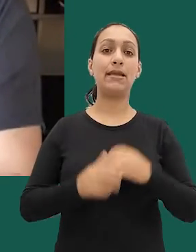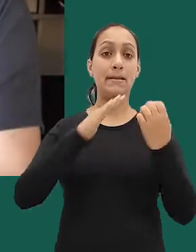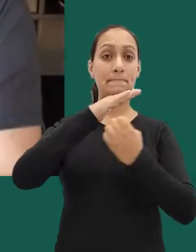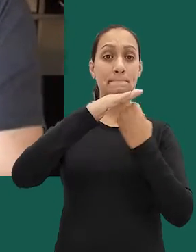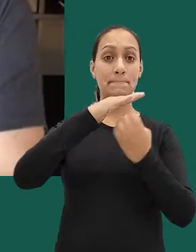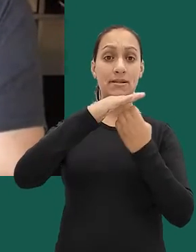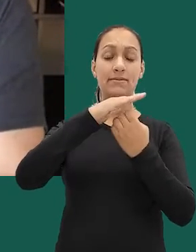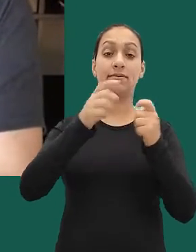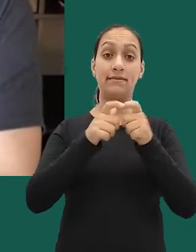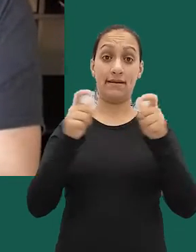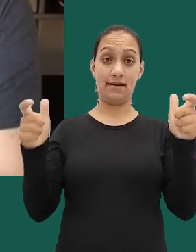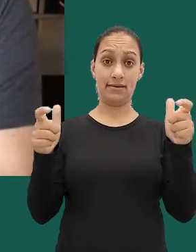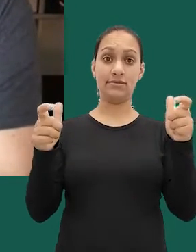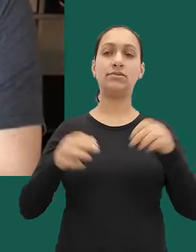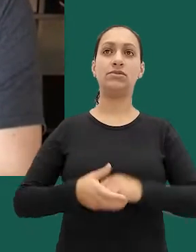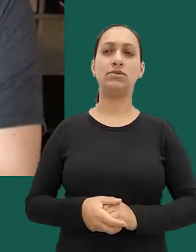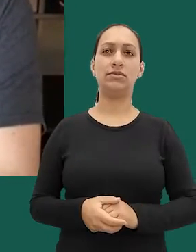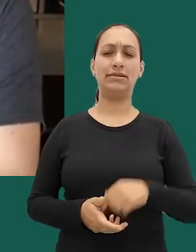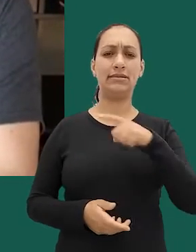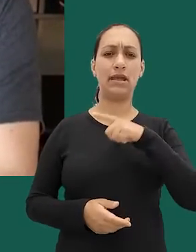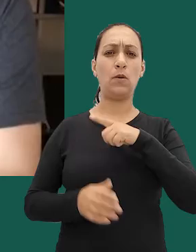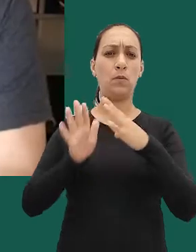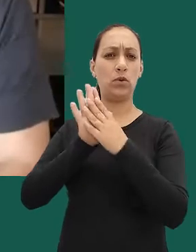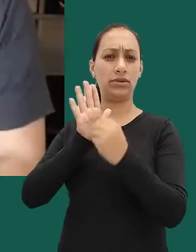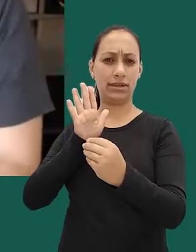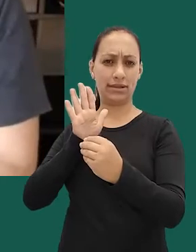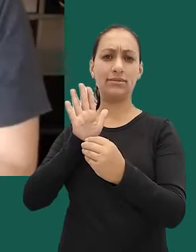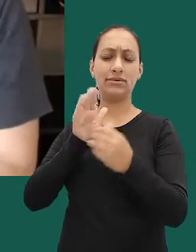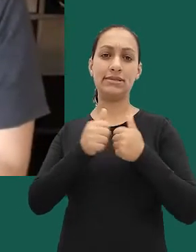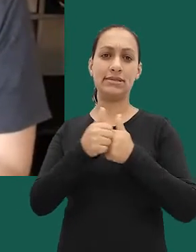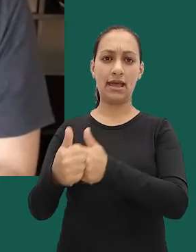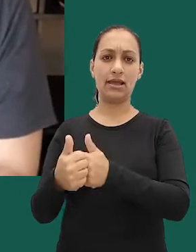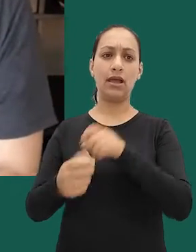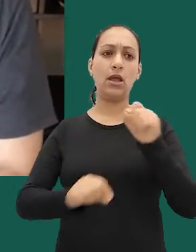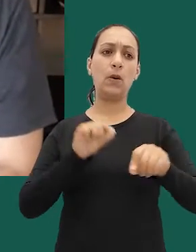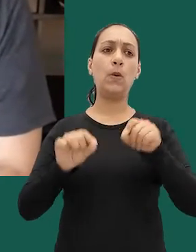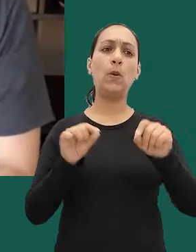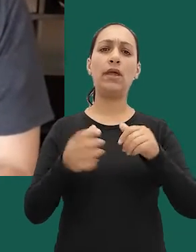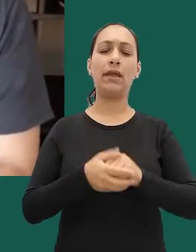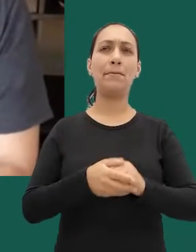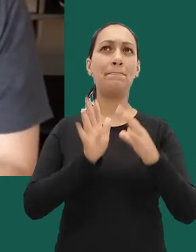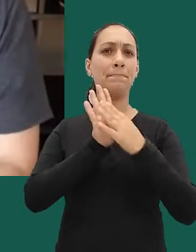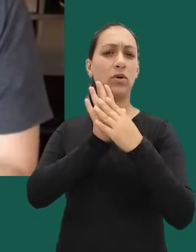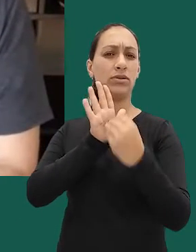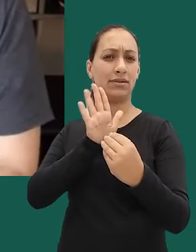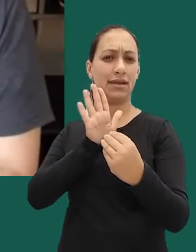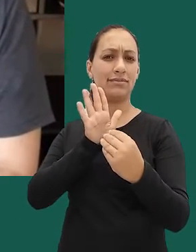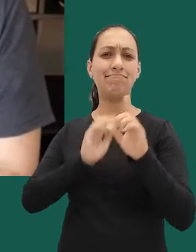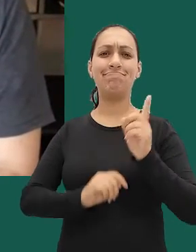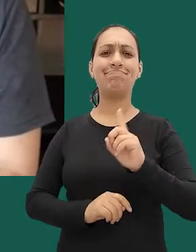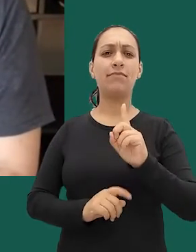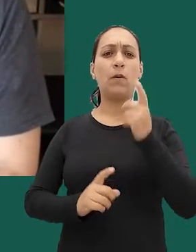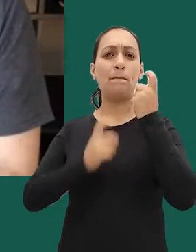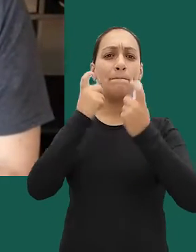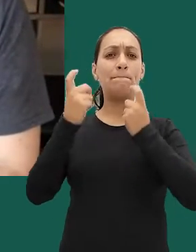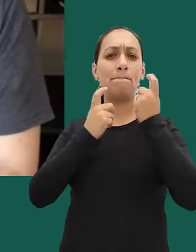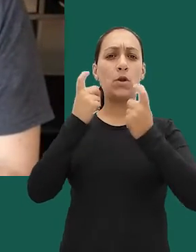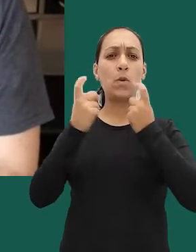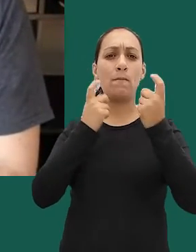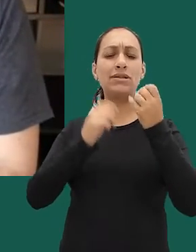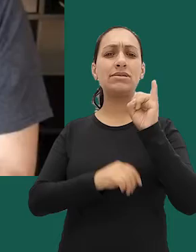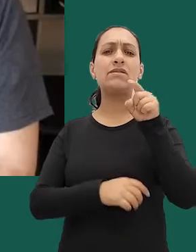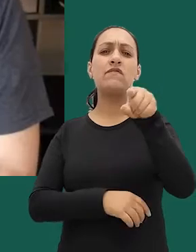grandes, geralmente, seguem um modelo chamado STAR, que é mais um modelo que não está preocupado se